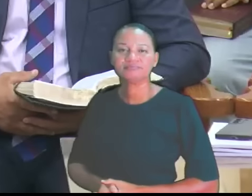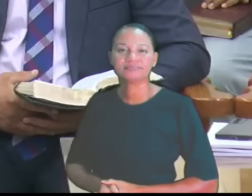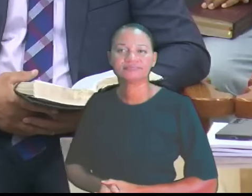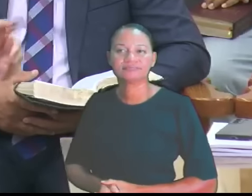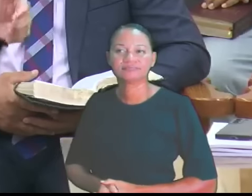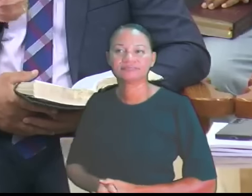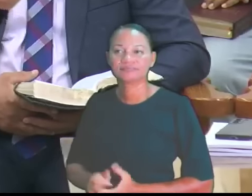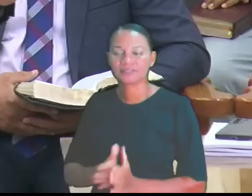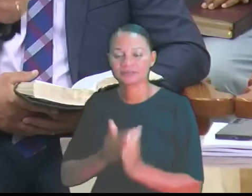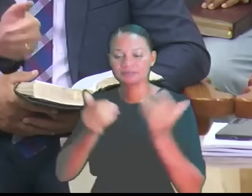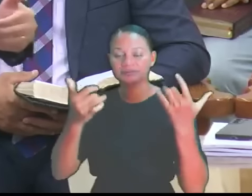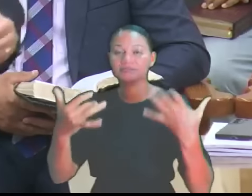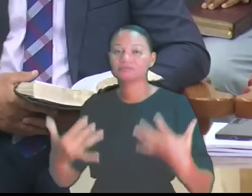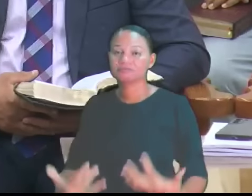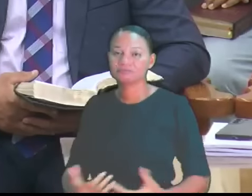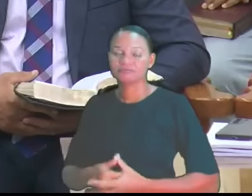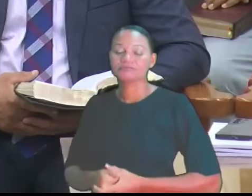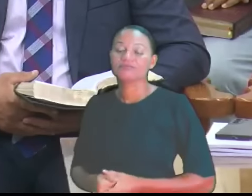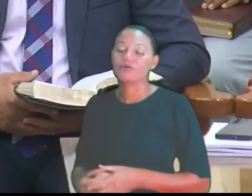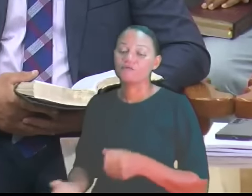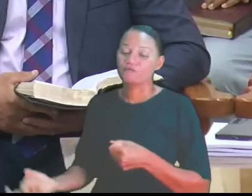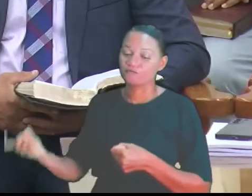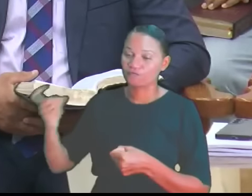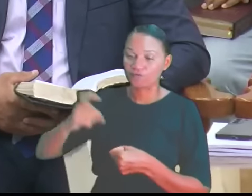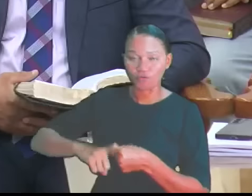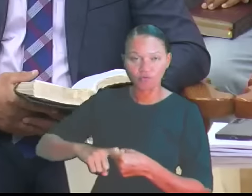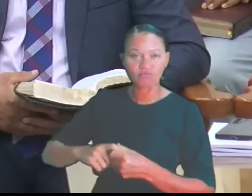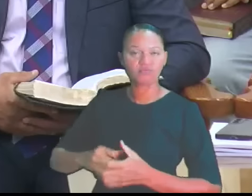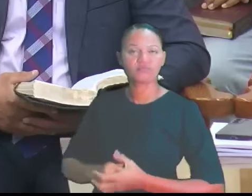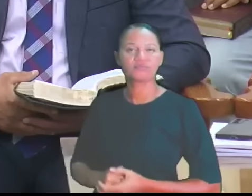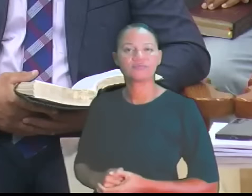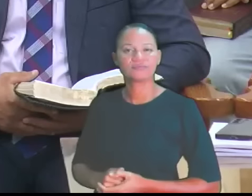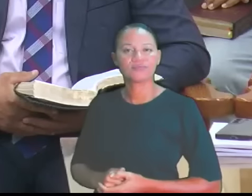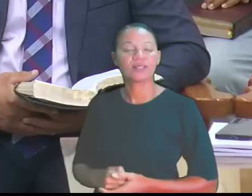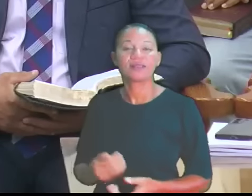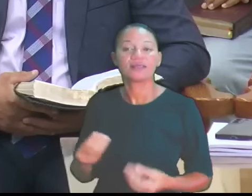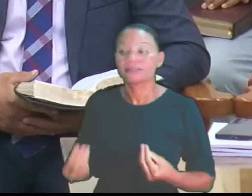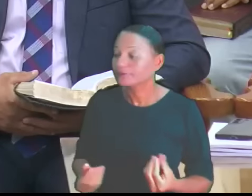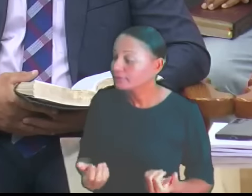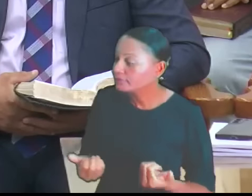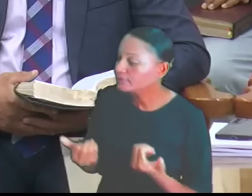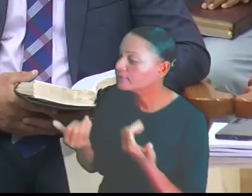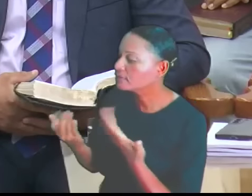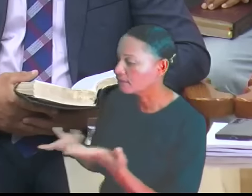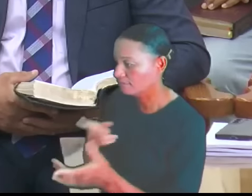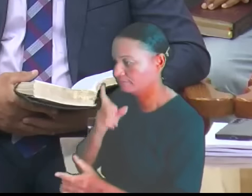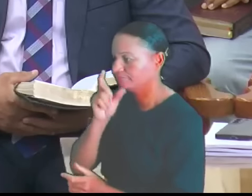Diz a Bíblia que ele volta e dá a ela a seguinte palavra: